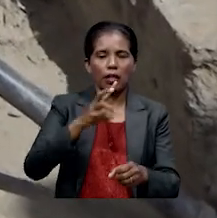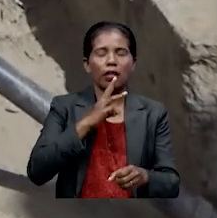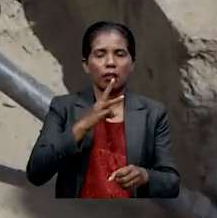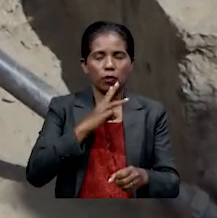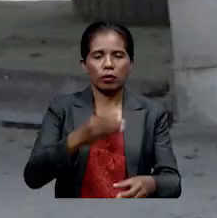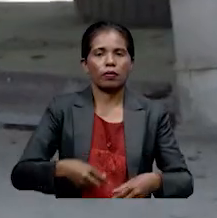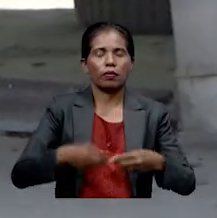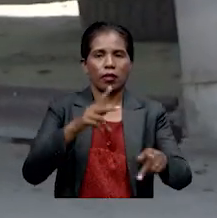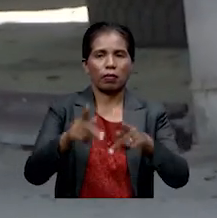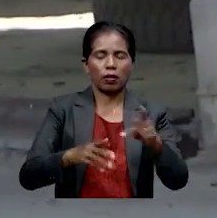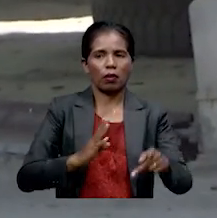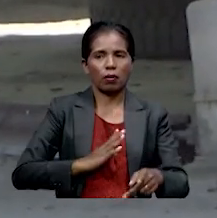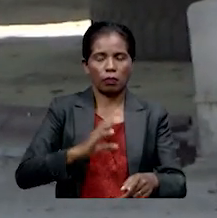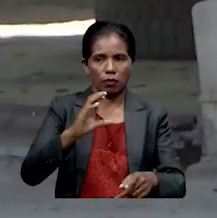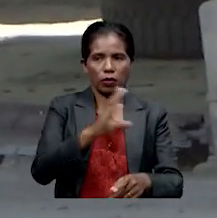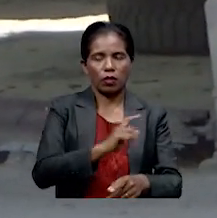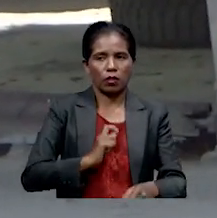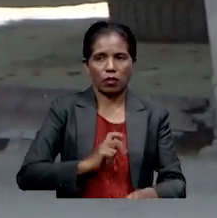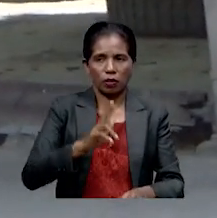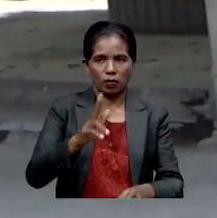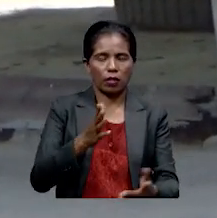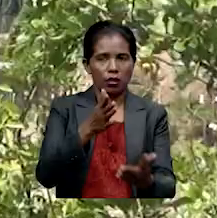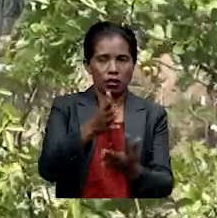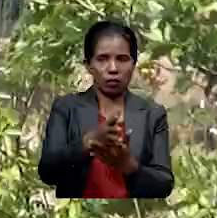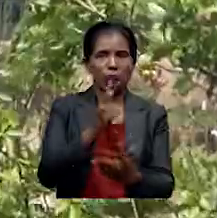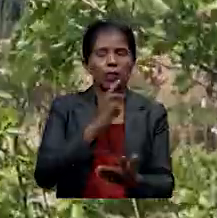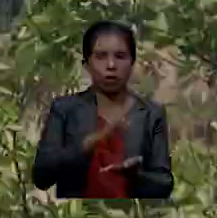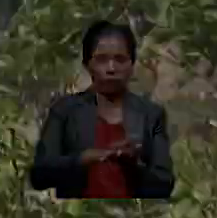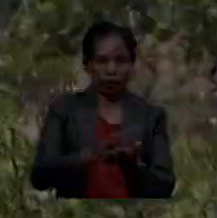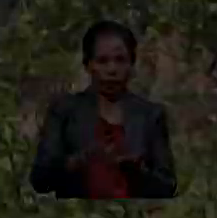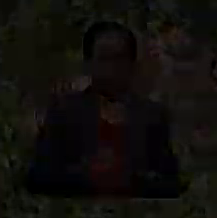ia Komoro tasitolo no Terra Santa nune belase suba bemos abrong amral jemen.